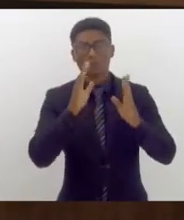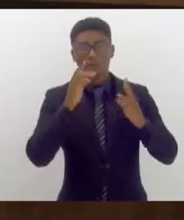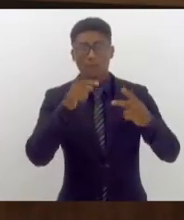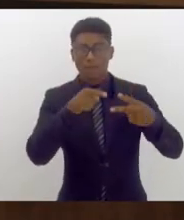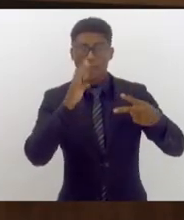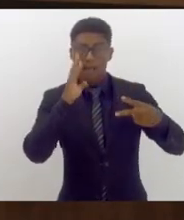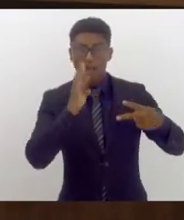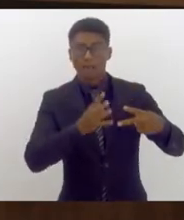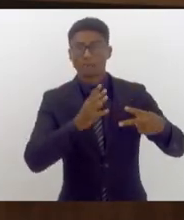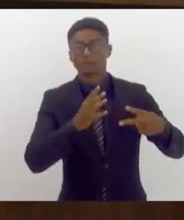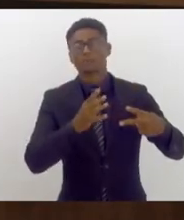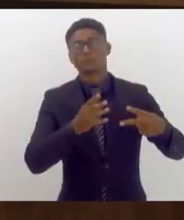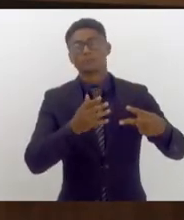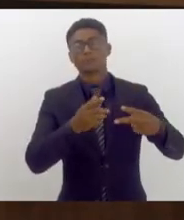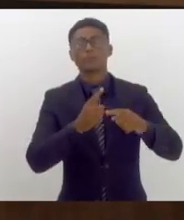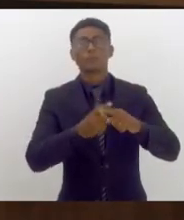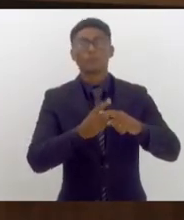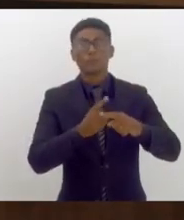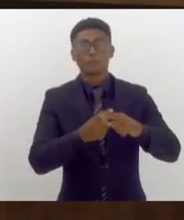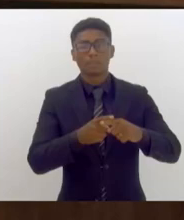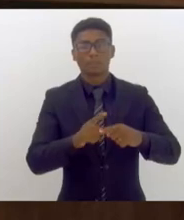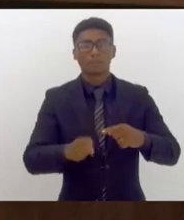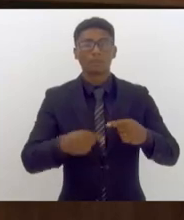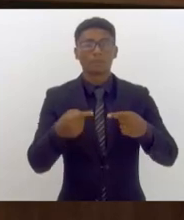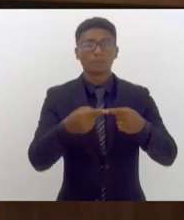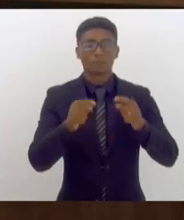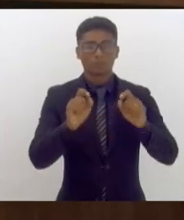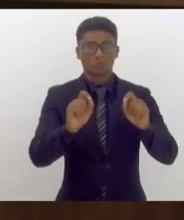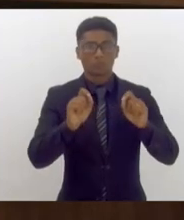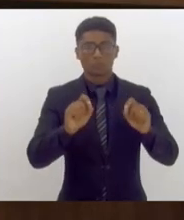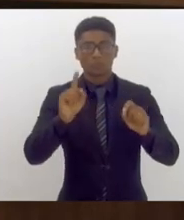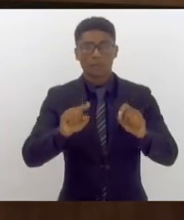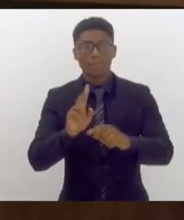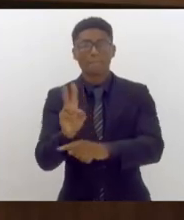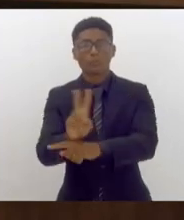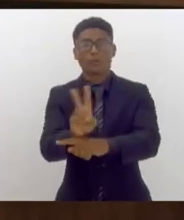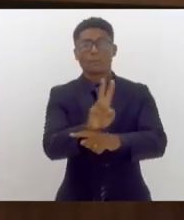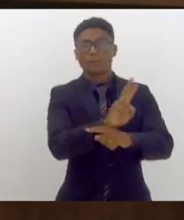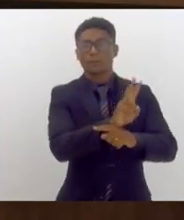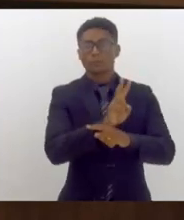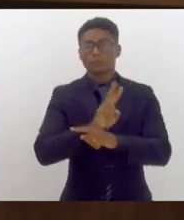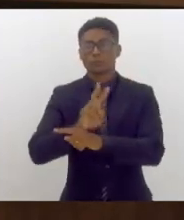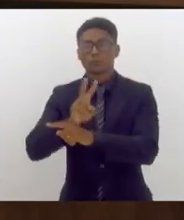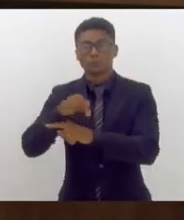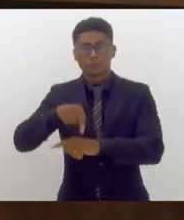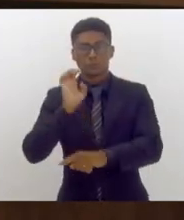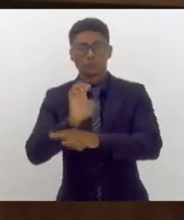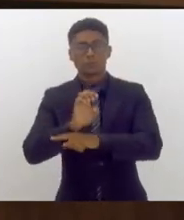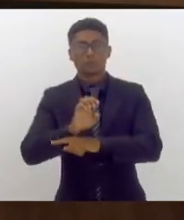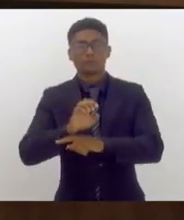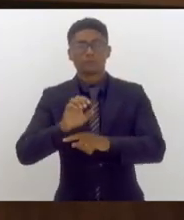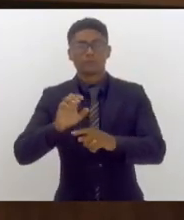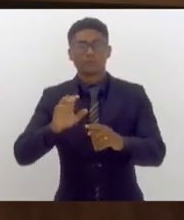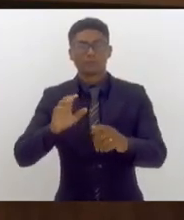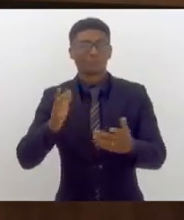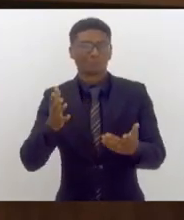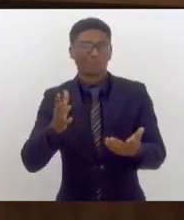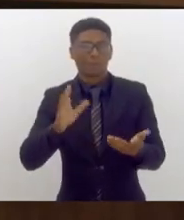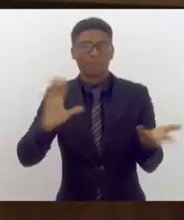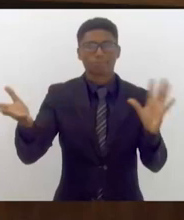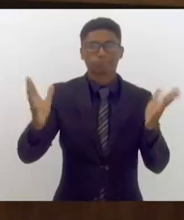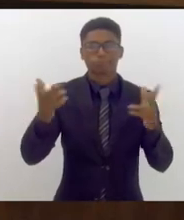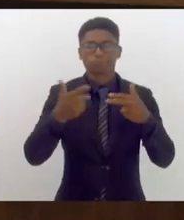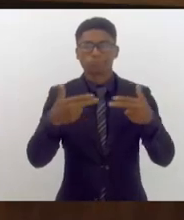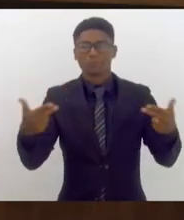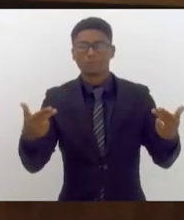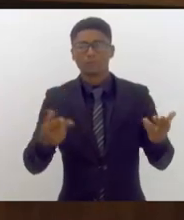que trata exatamente do monitoramento desses desastres ambientais no Estado, que seria o PL 5603.